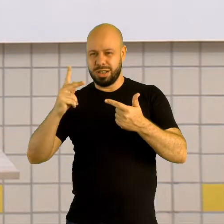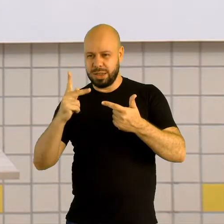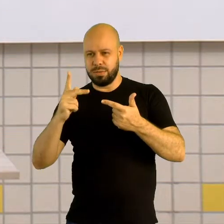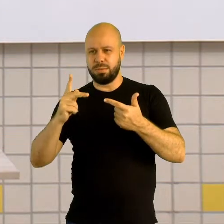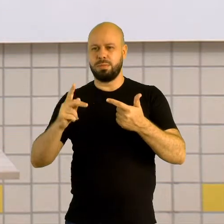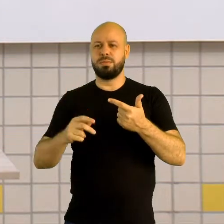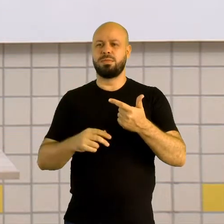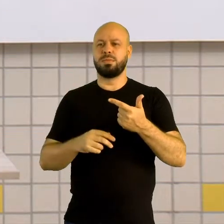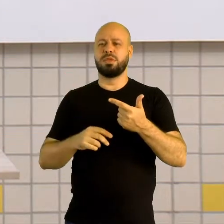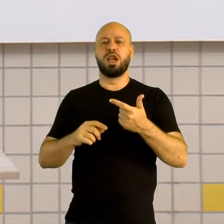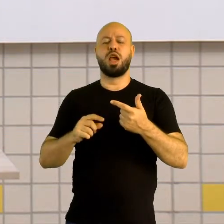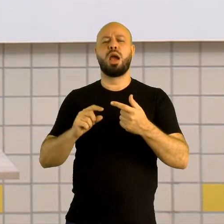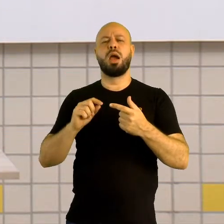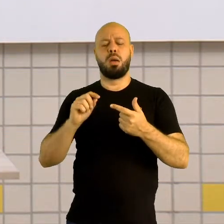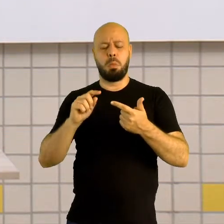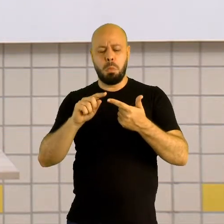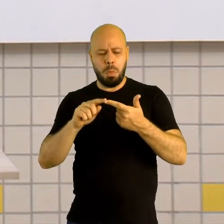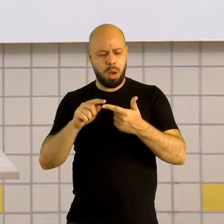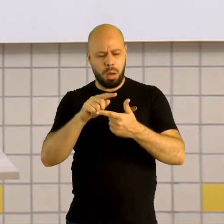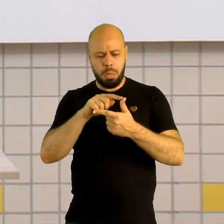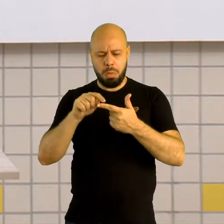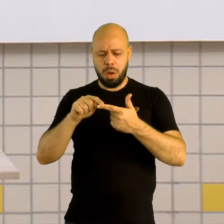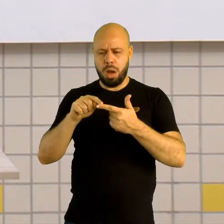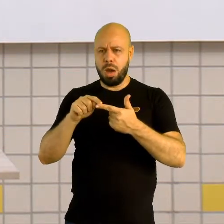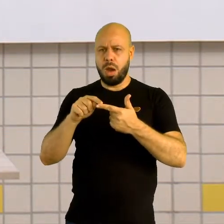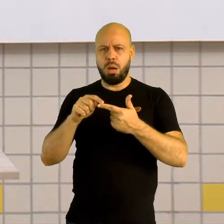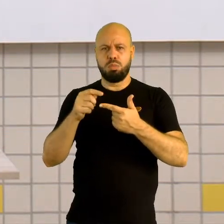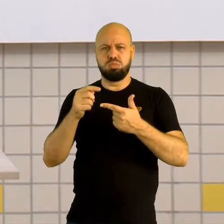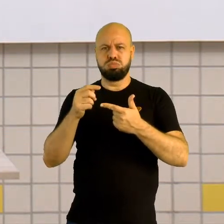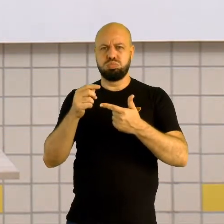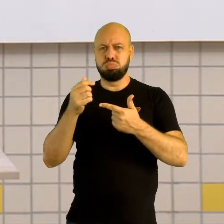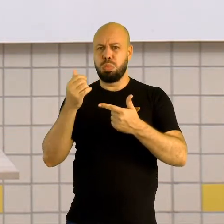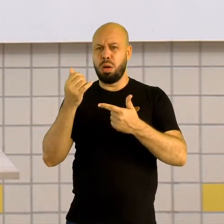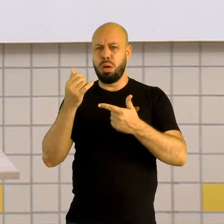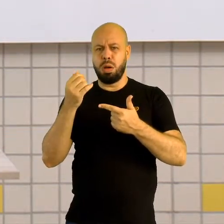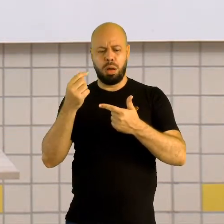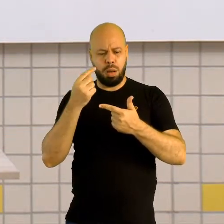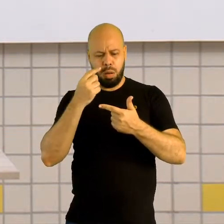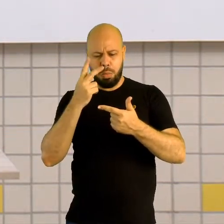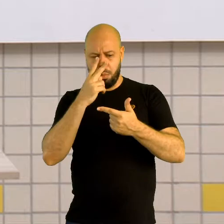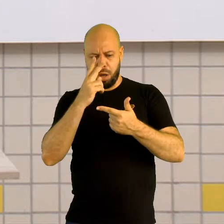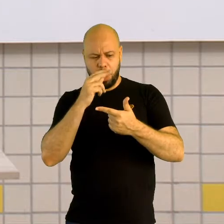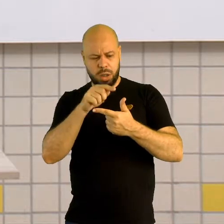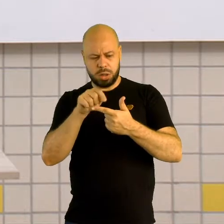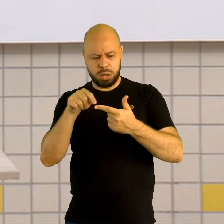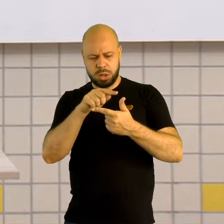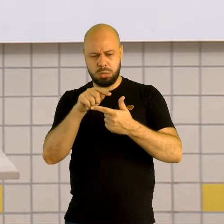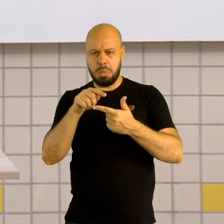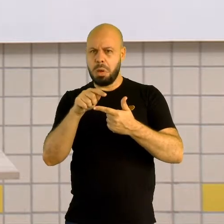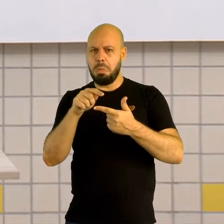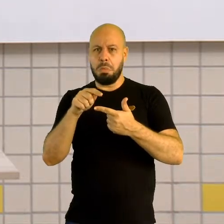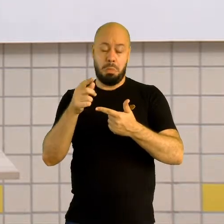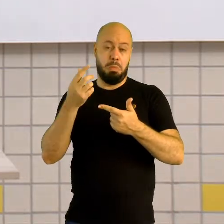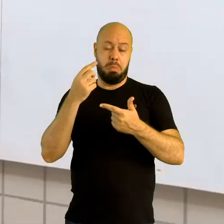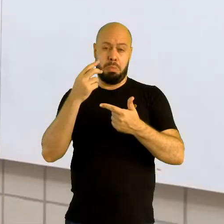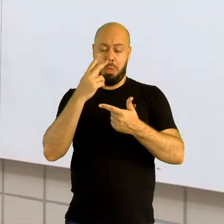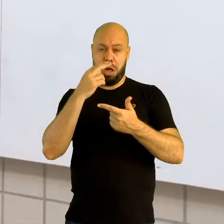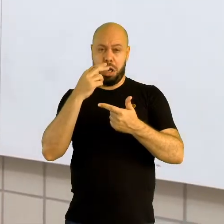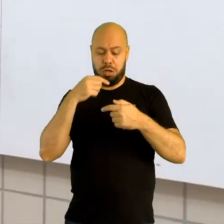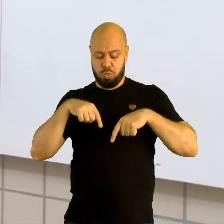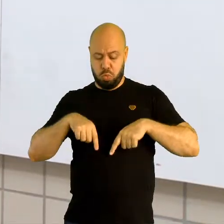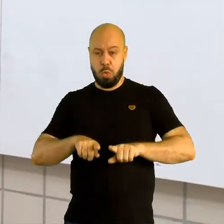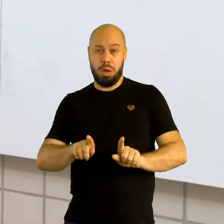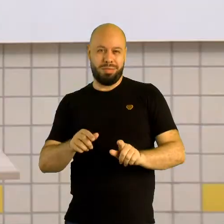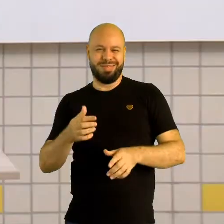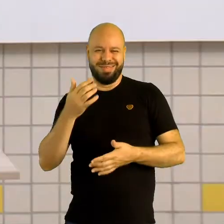A mesma maneira, muito semelhante. Digamos aí que é um irmão gêmeo, né,